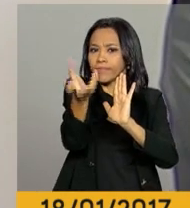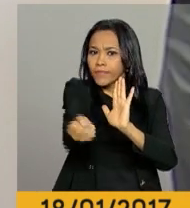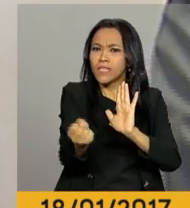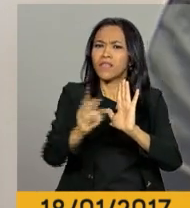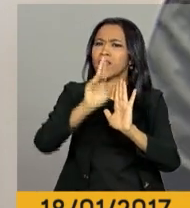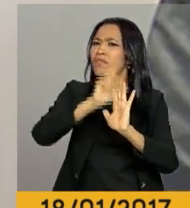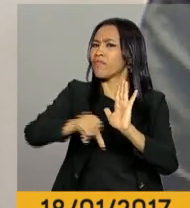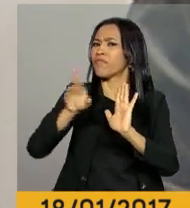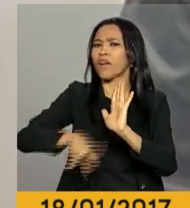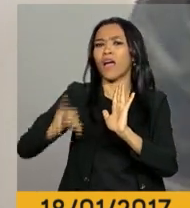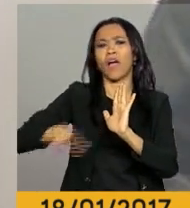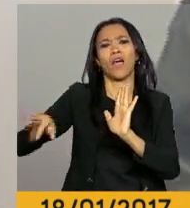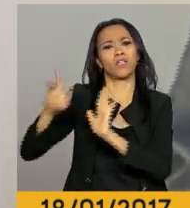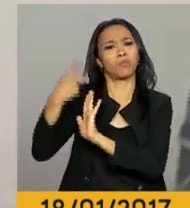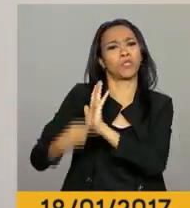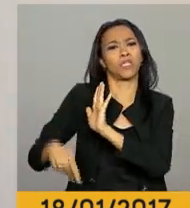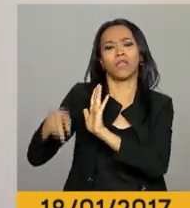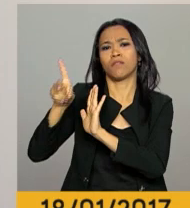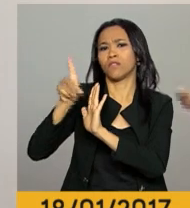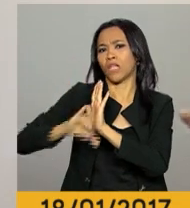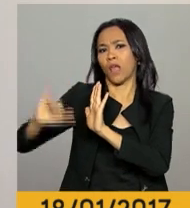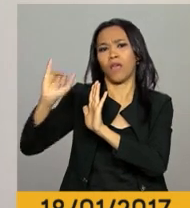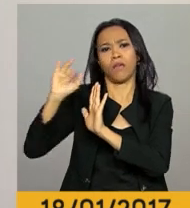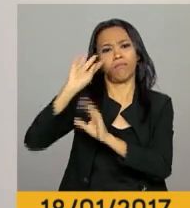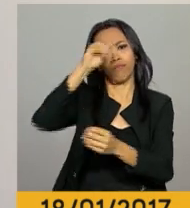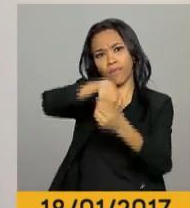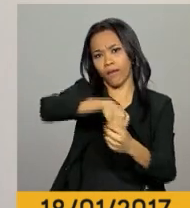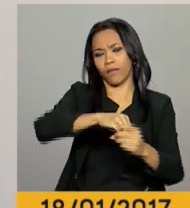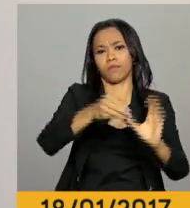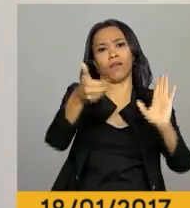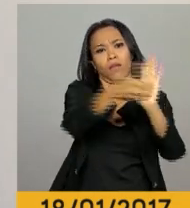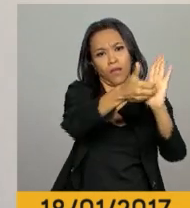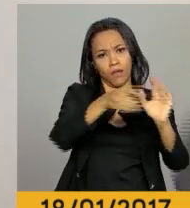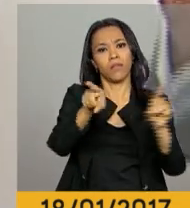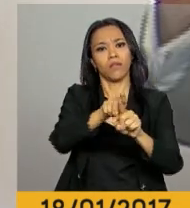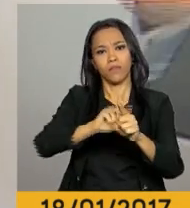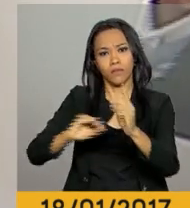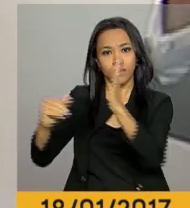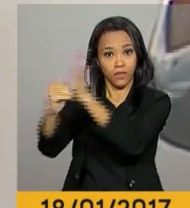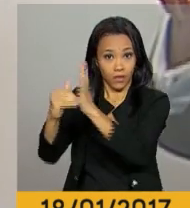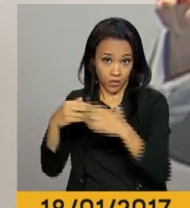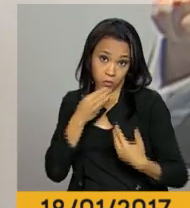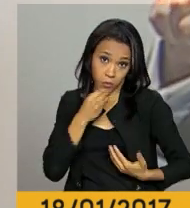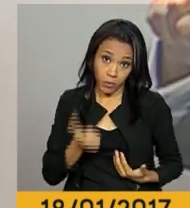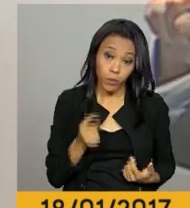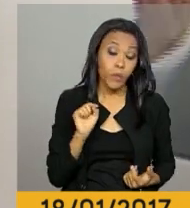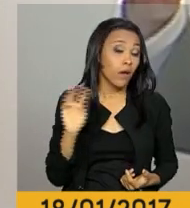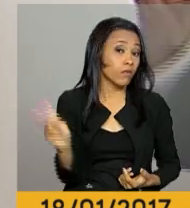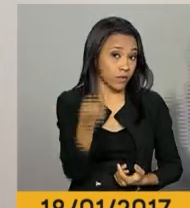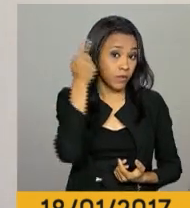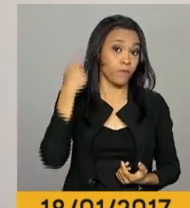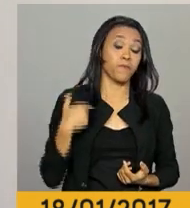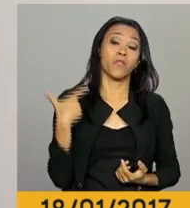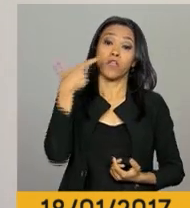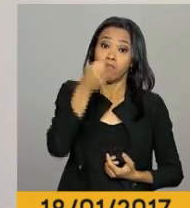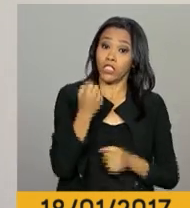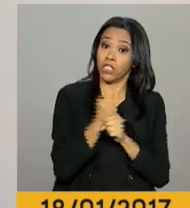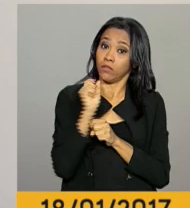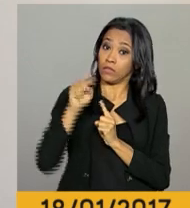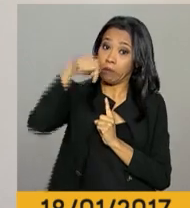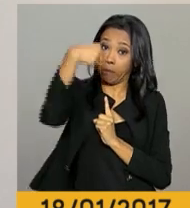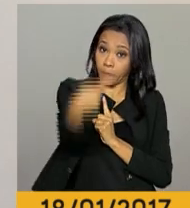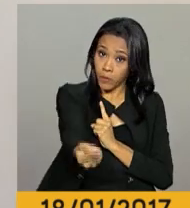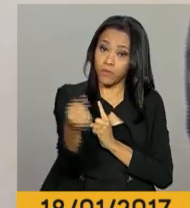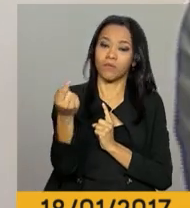projetos de lei que já tramitam pela câmara e pelo Senado e pois muito bem o que aconteceu 20 anos depois